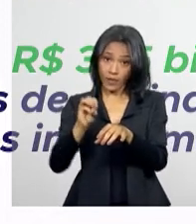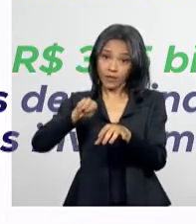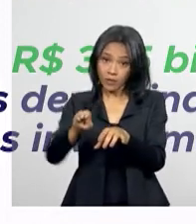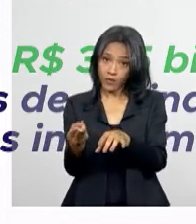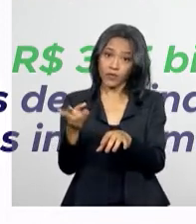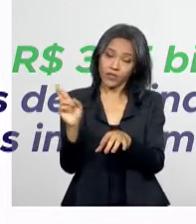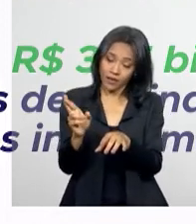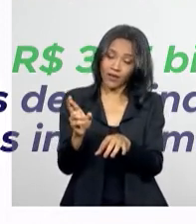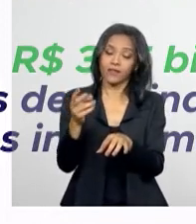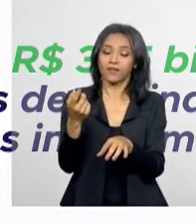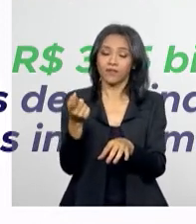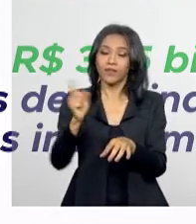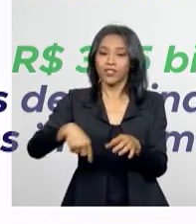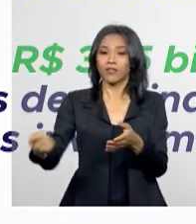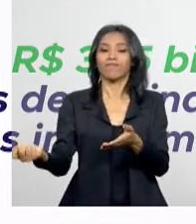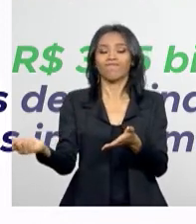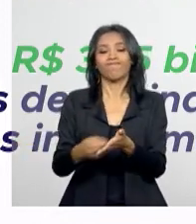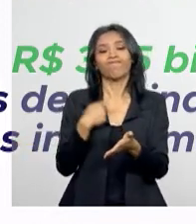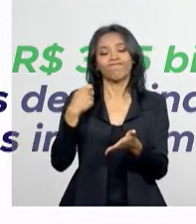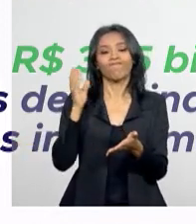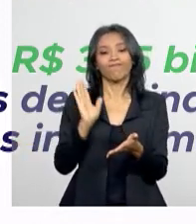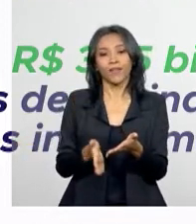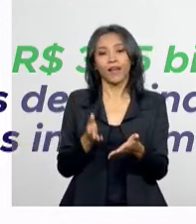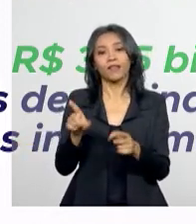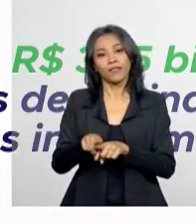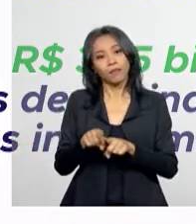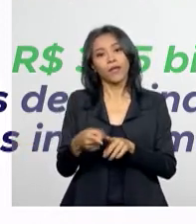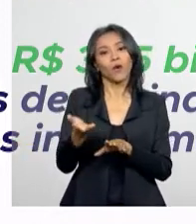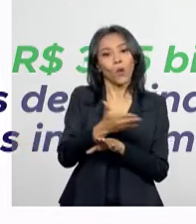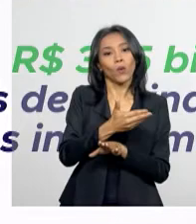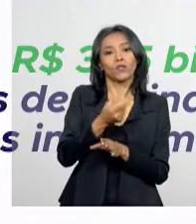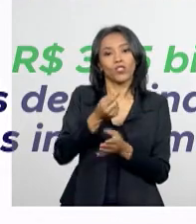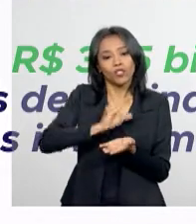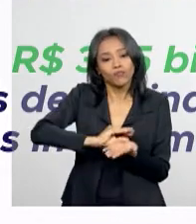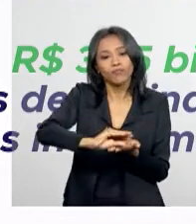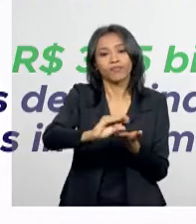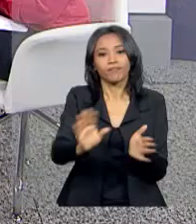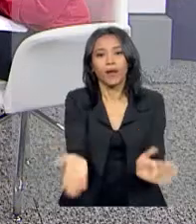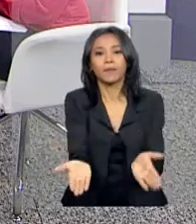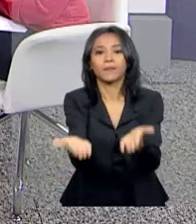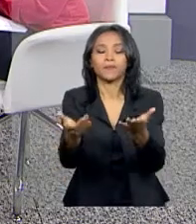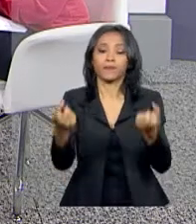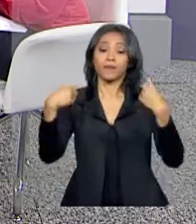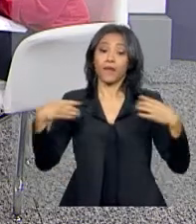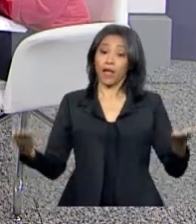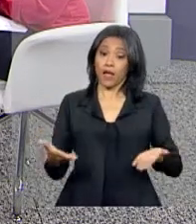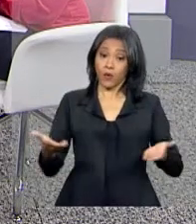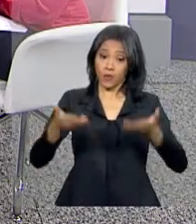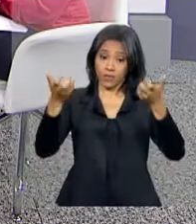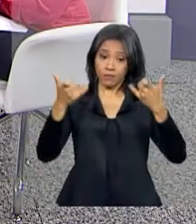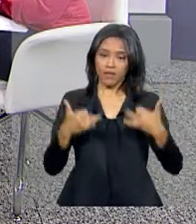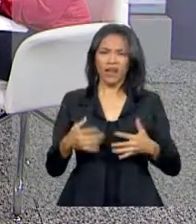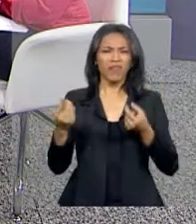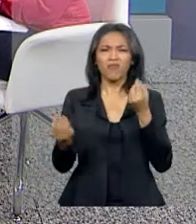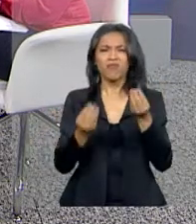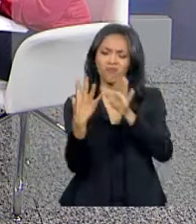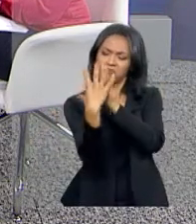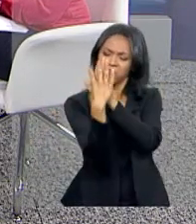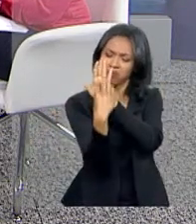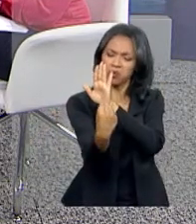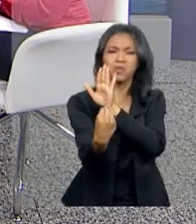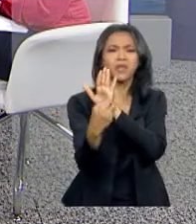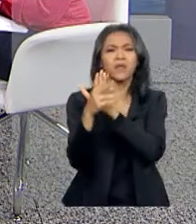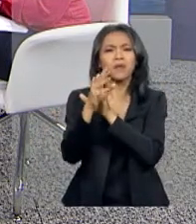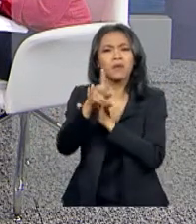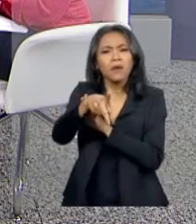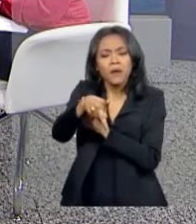de bônus de assinatura além dos investimentos agora a gente vai explicar um pouquinho regime de partilha já que esses